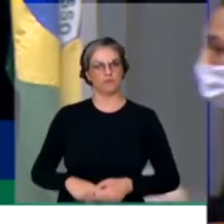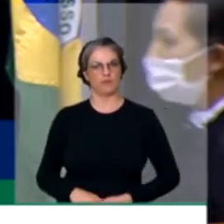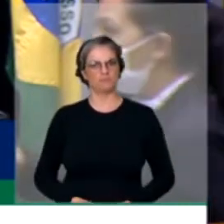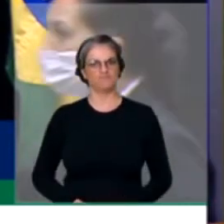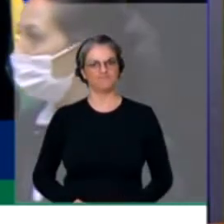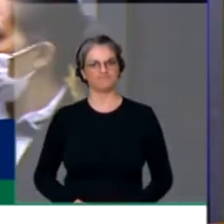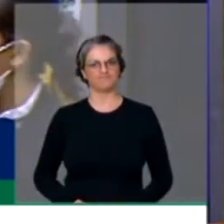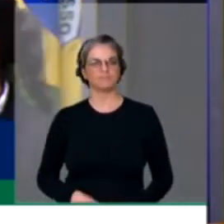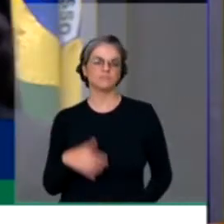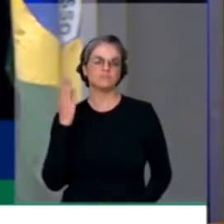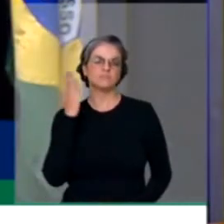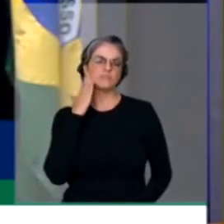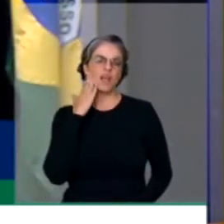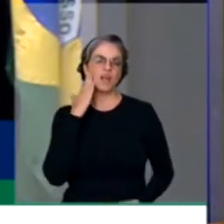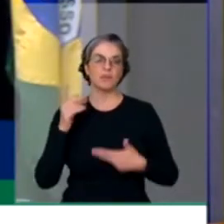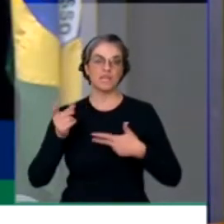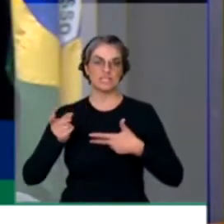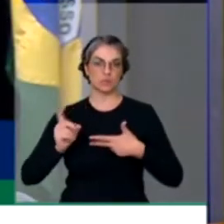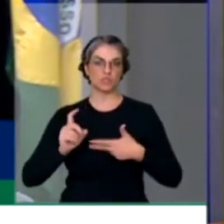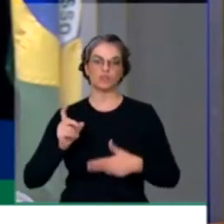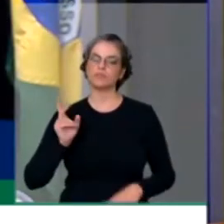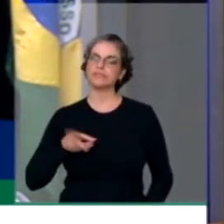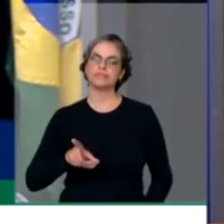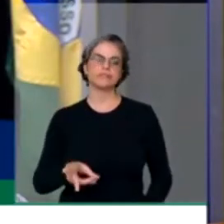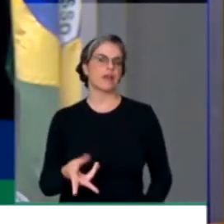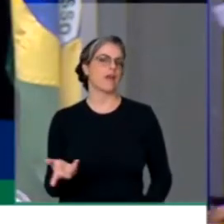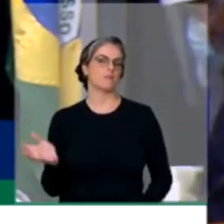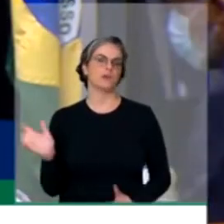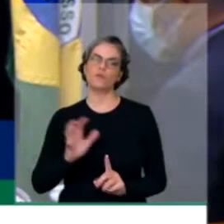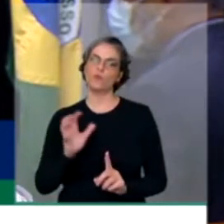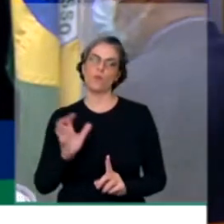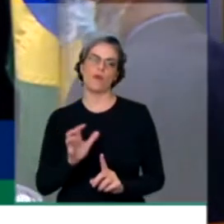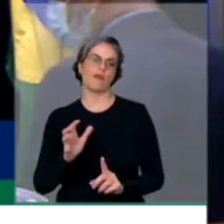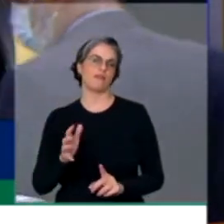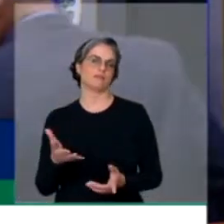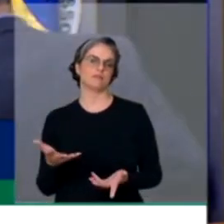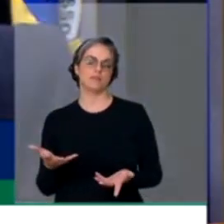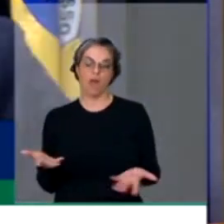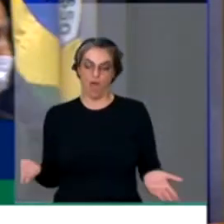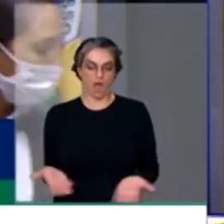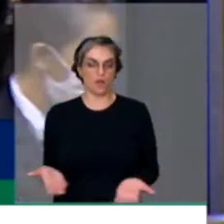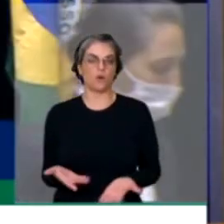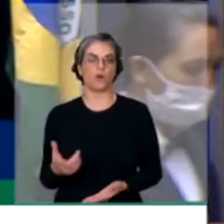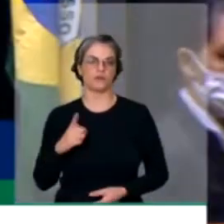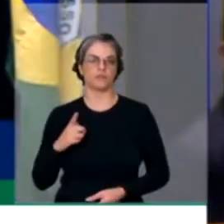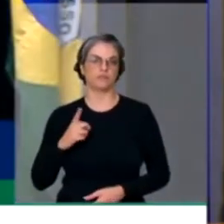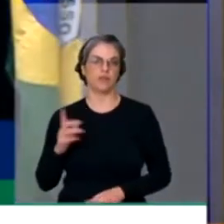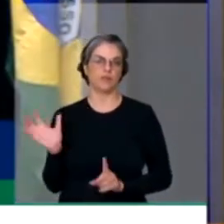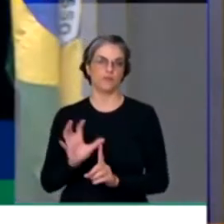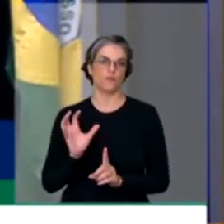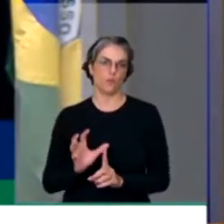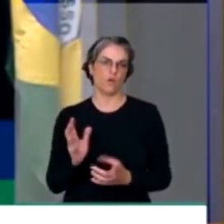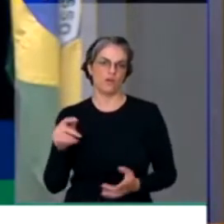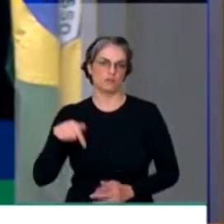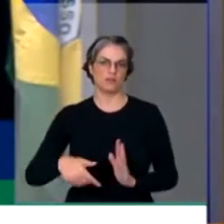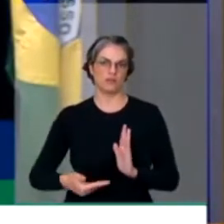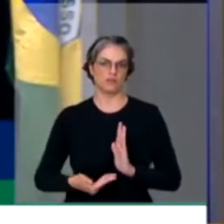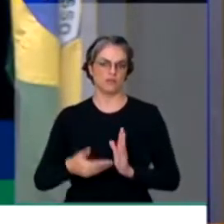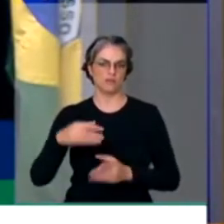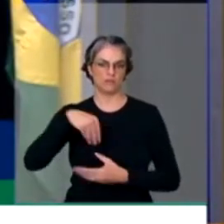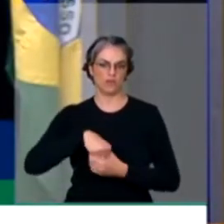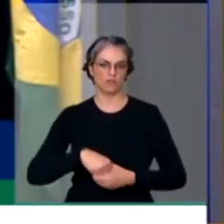Sabemos que o Executivo sempre interferiu e interfere nesse exato momento nos trabalhos dessa casa,